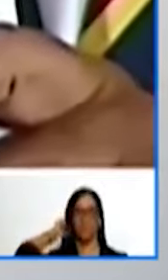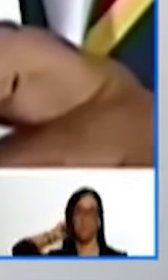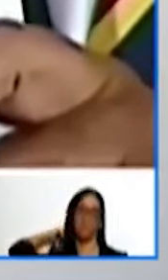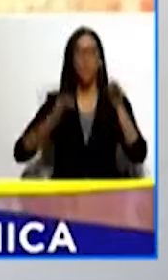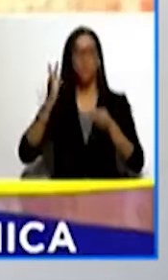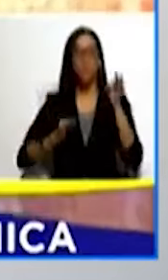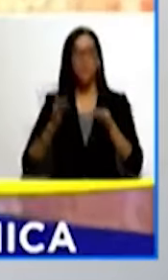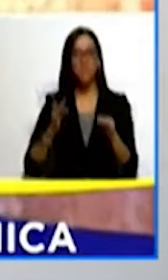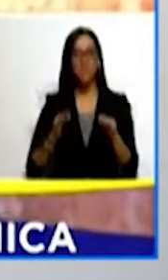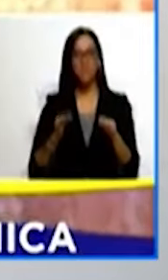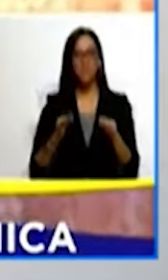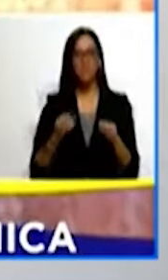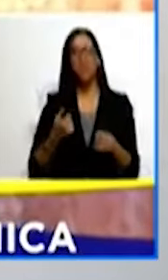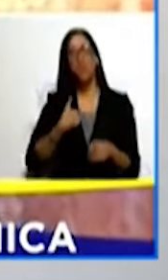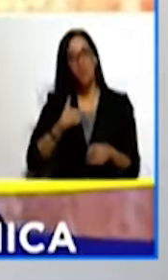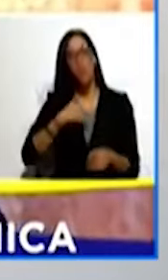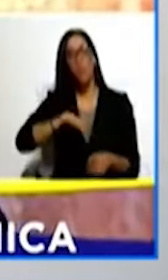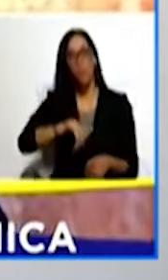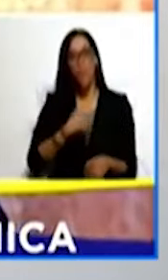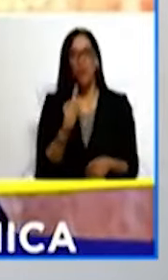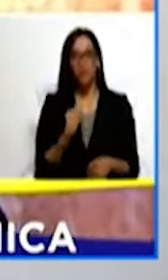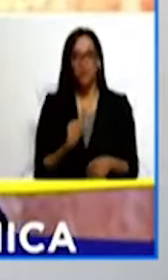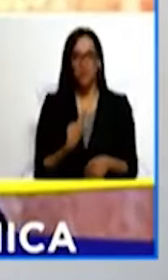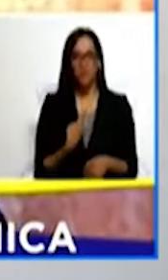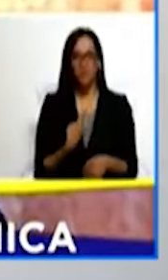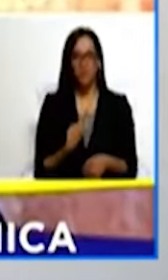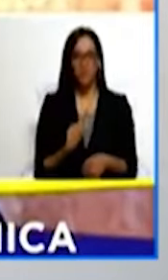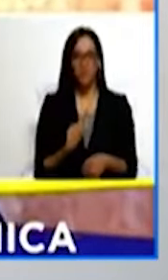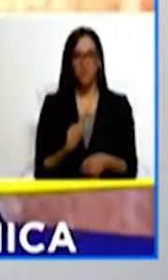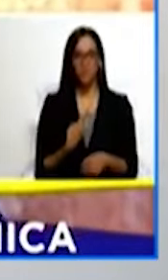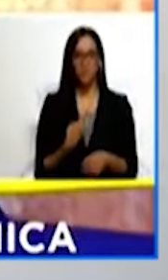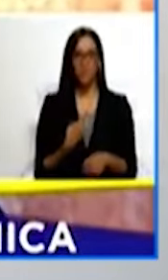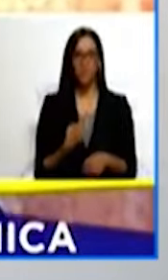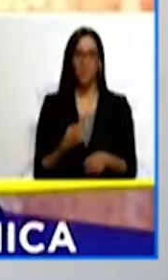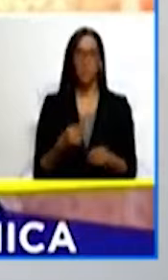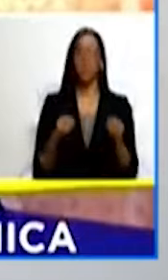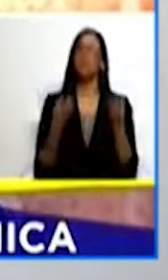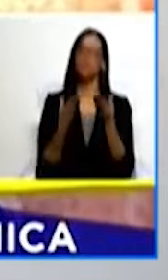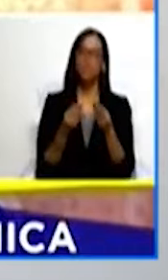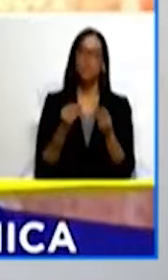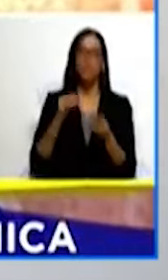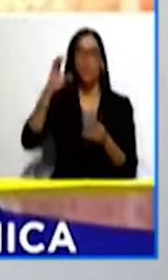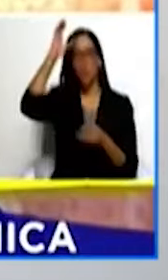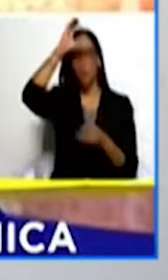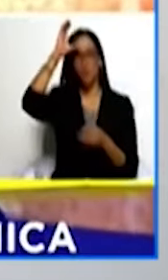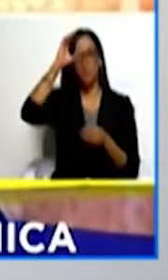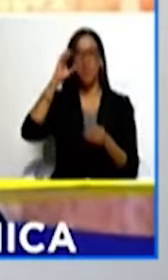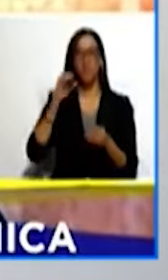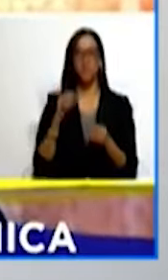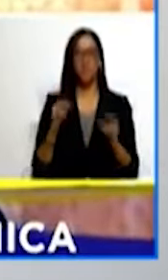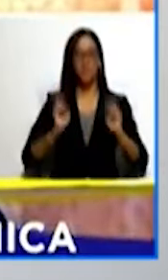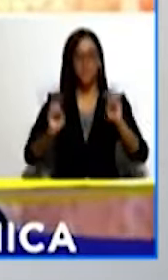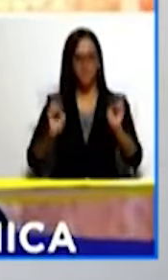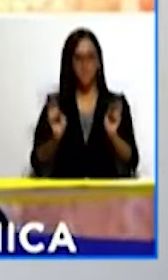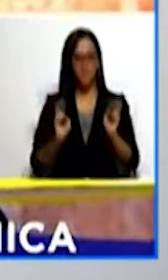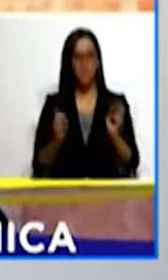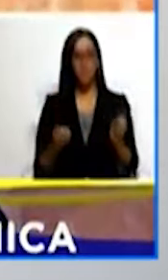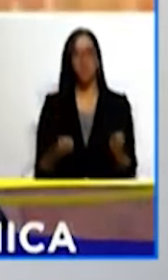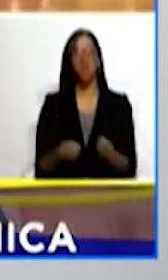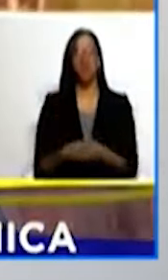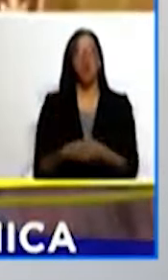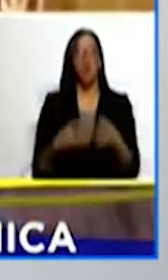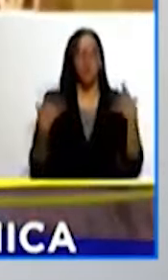aqui conosco, no Brasil, nós tivemos também recentemente no Brasil, né, uma decisão do Supremo Tribunal Federal sobre uma